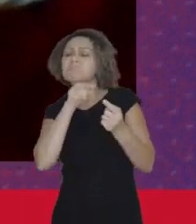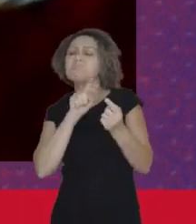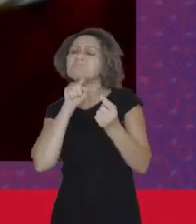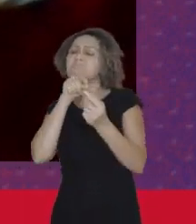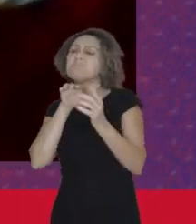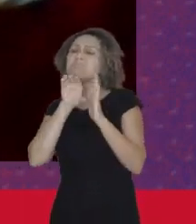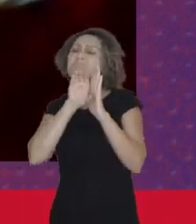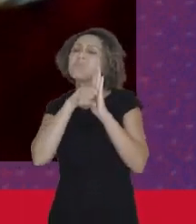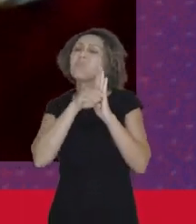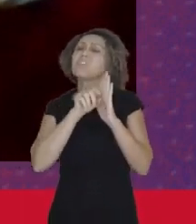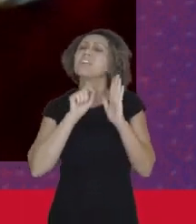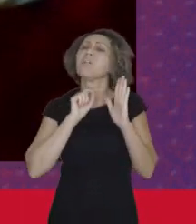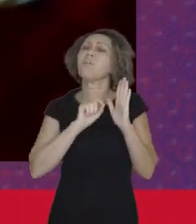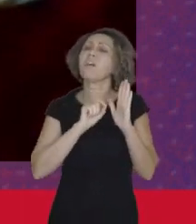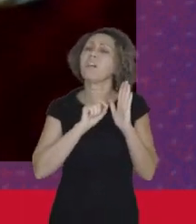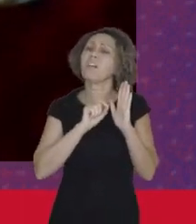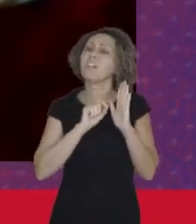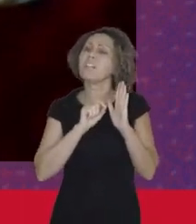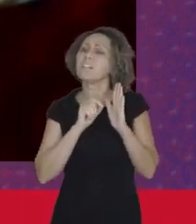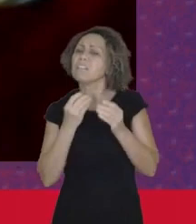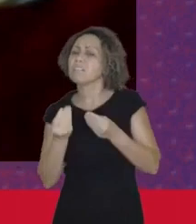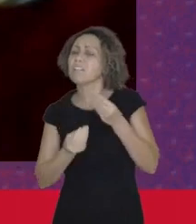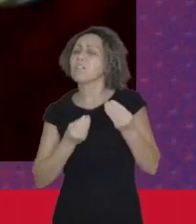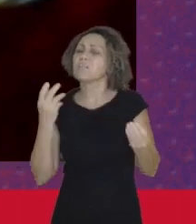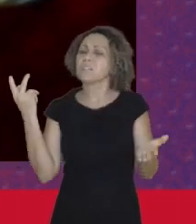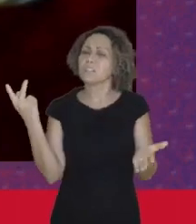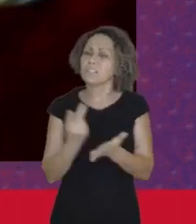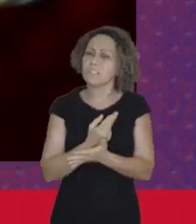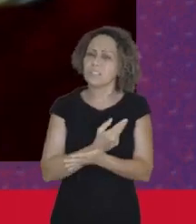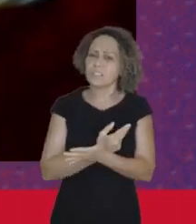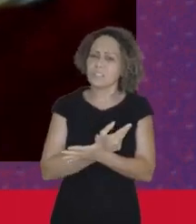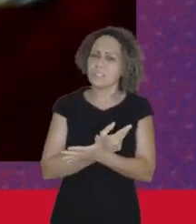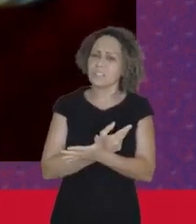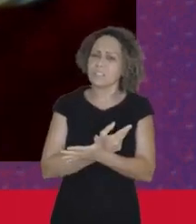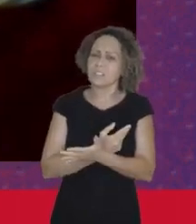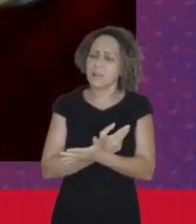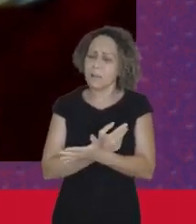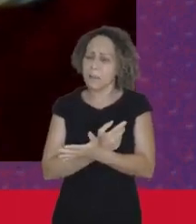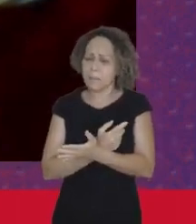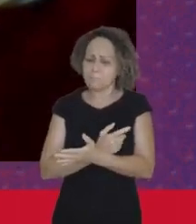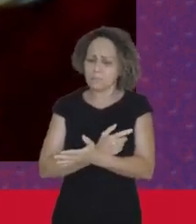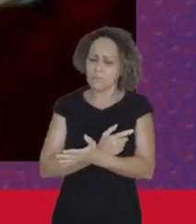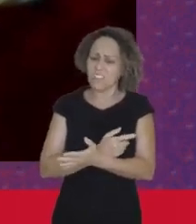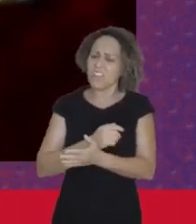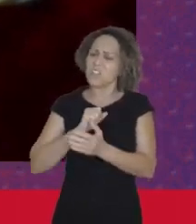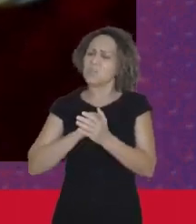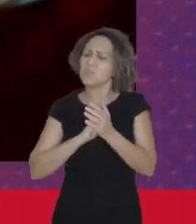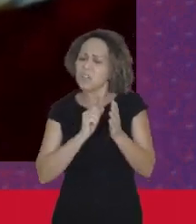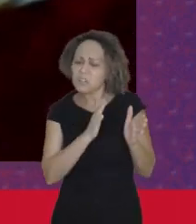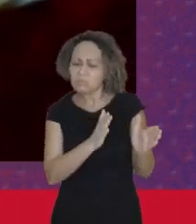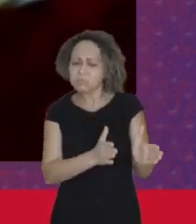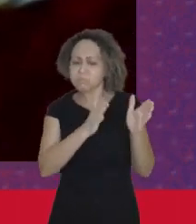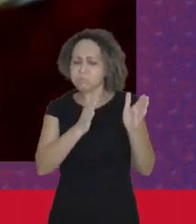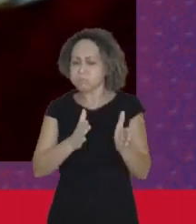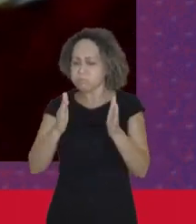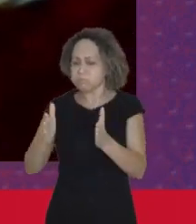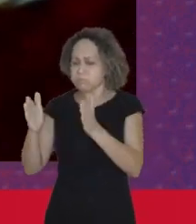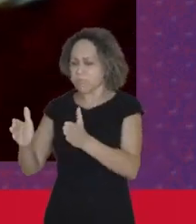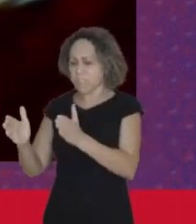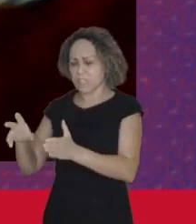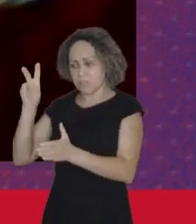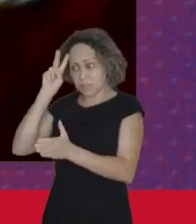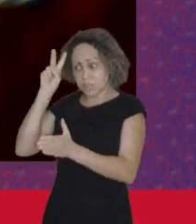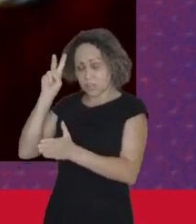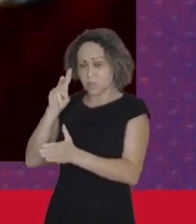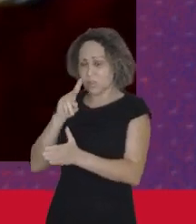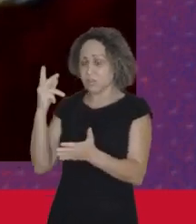verdade, apesar delas terem ocorrido com predominância em vários períodos da história,